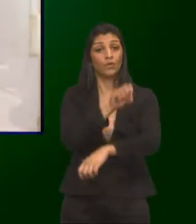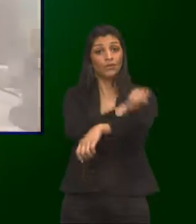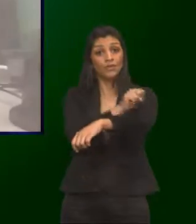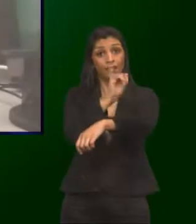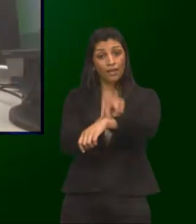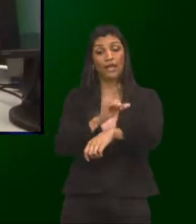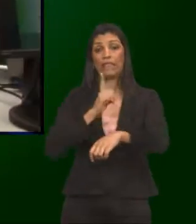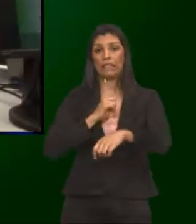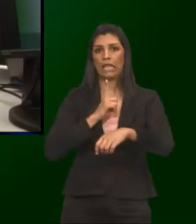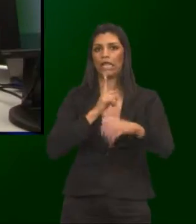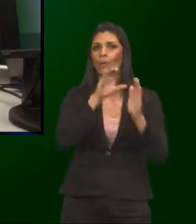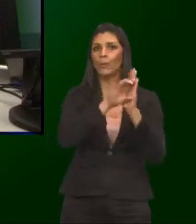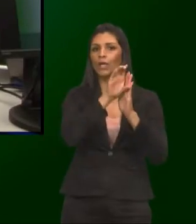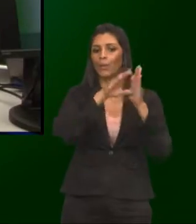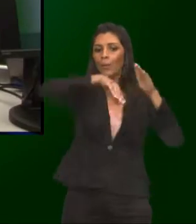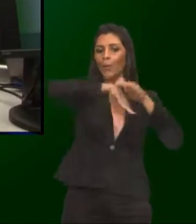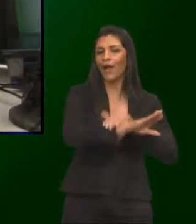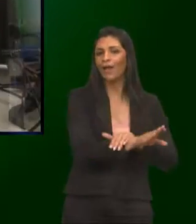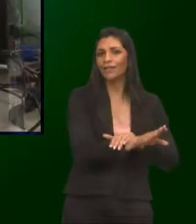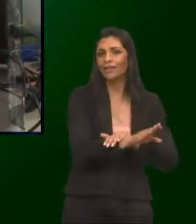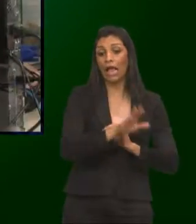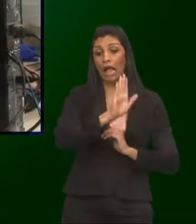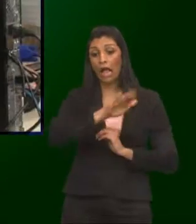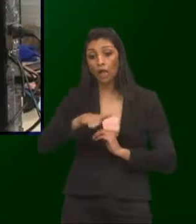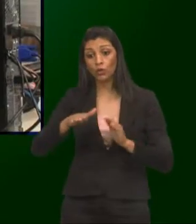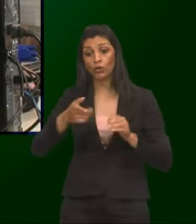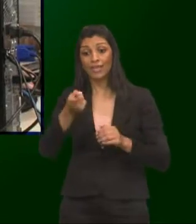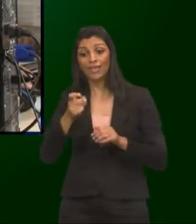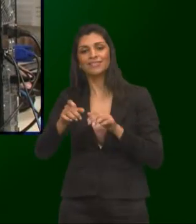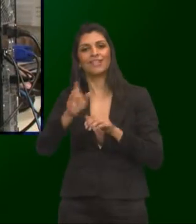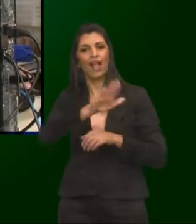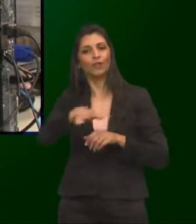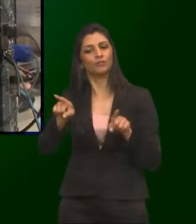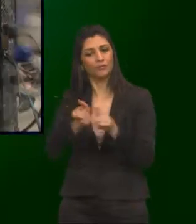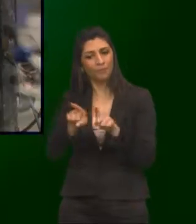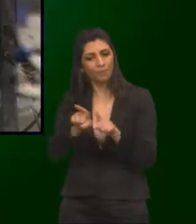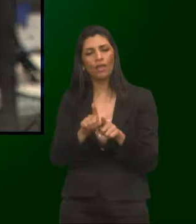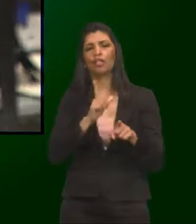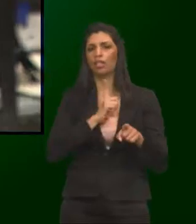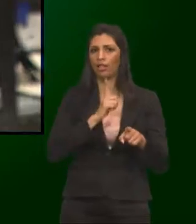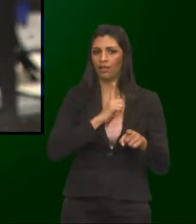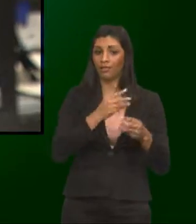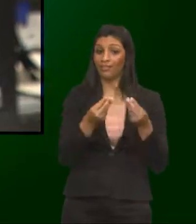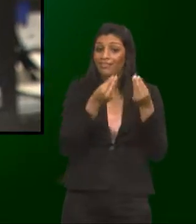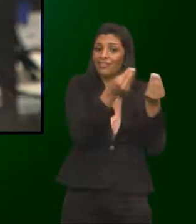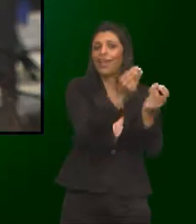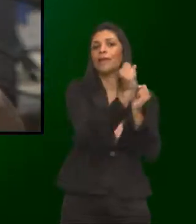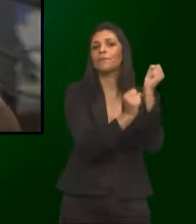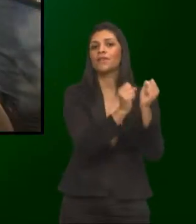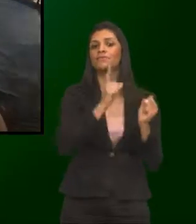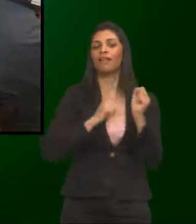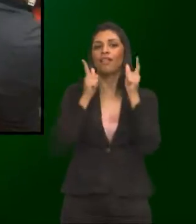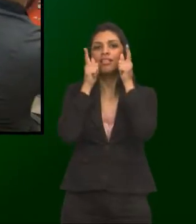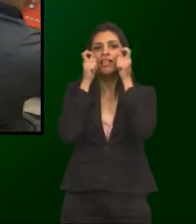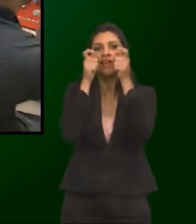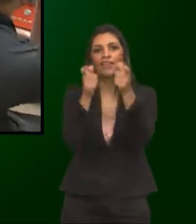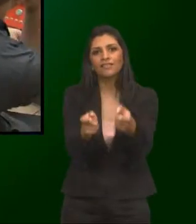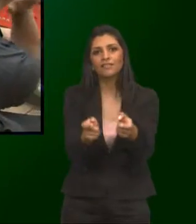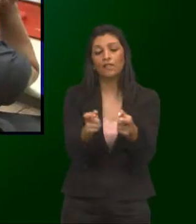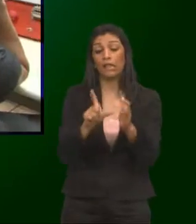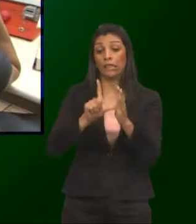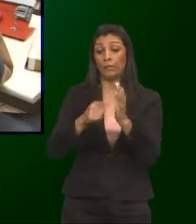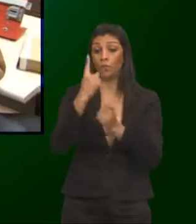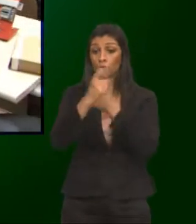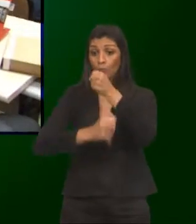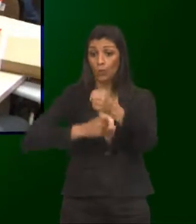O SENAI tem um banco de currículos de alunos e ex-alunos. Os dados são disponibilizados às empresas interessadas.